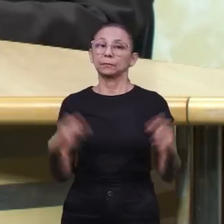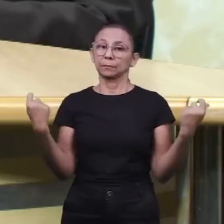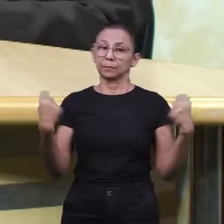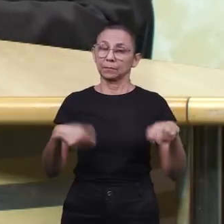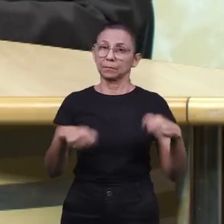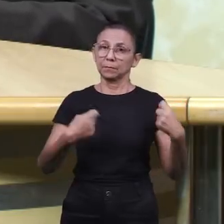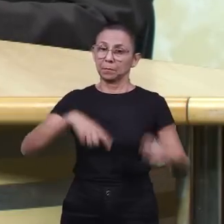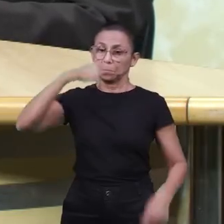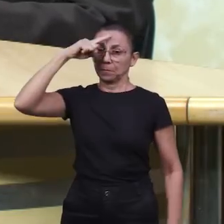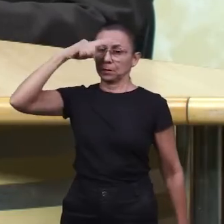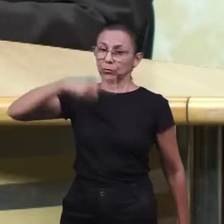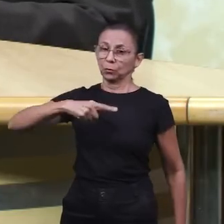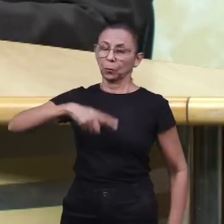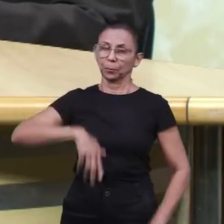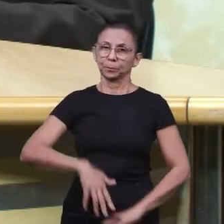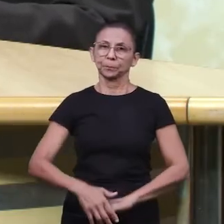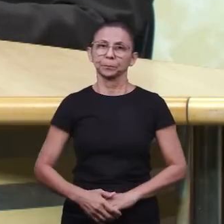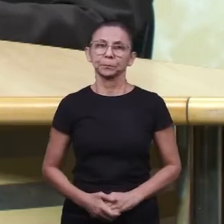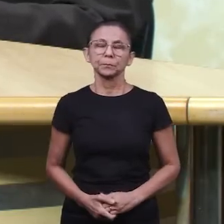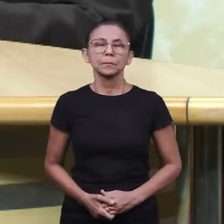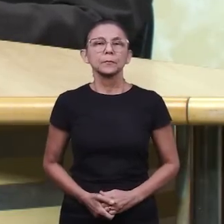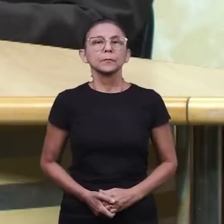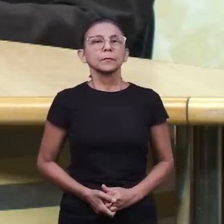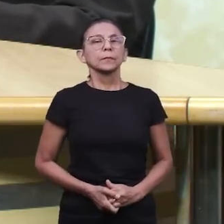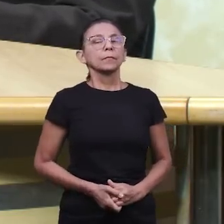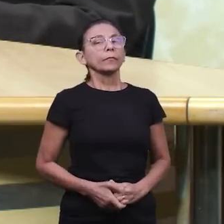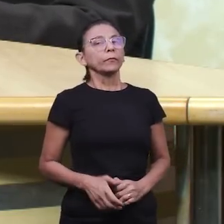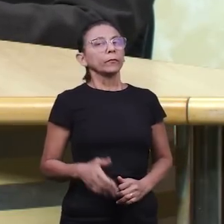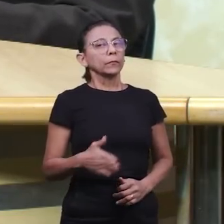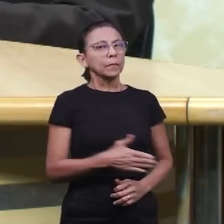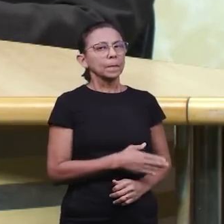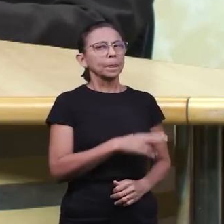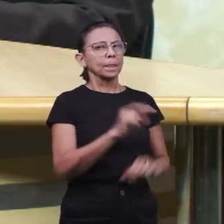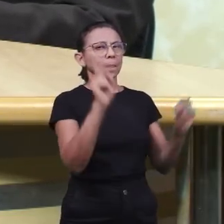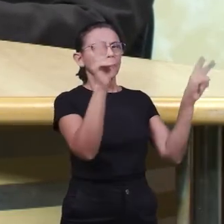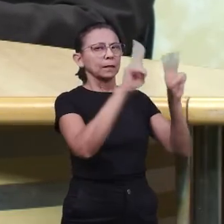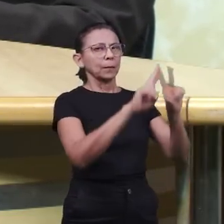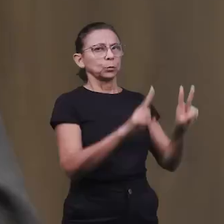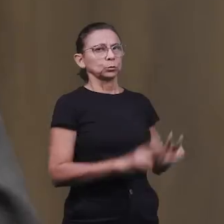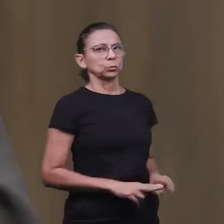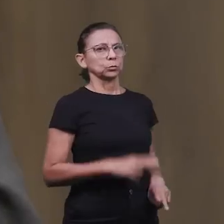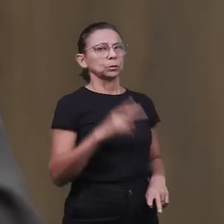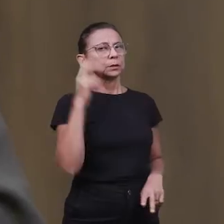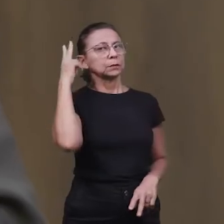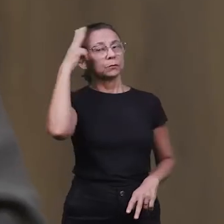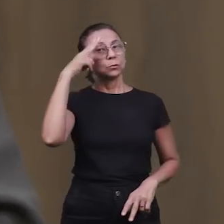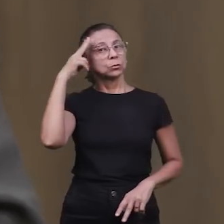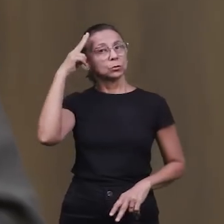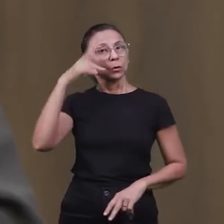Daniel, depois do que ele interpretou o sonho de Nabucodonosor,